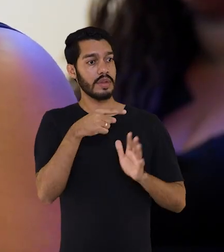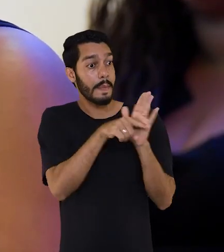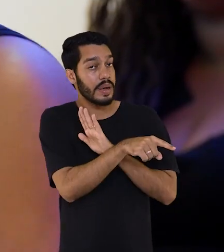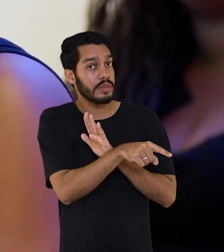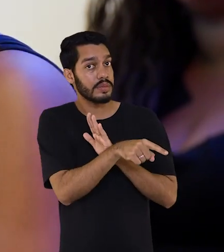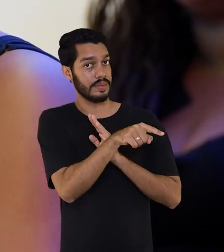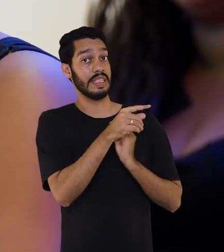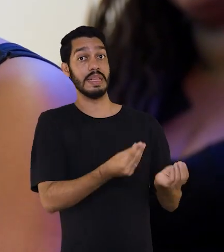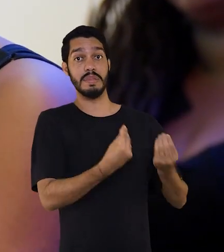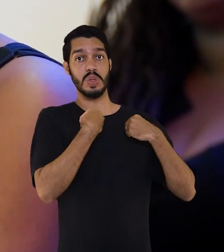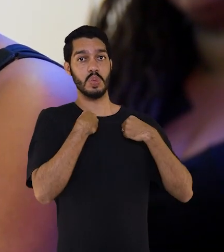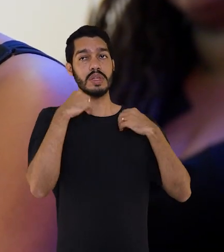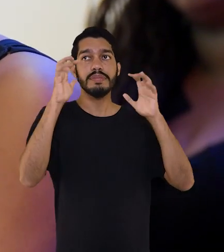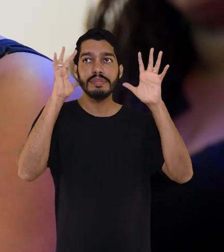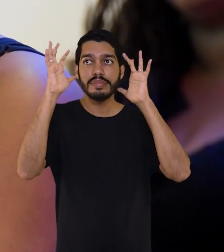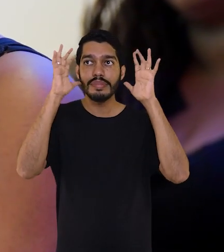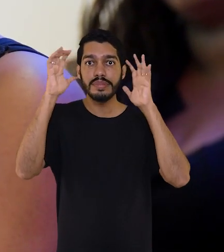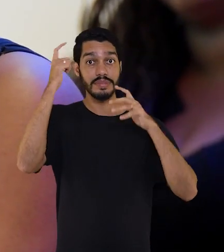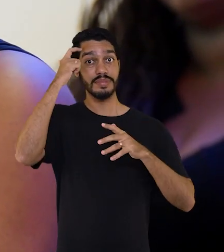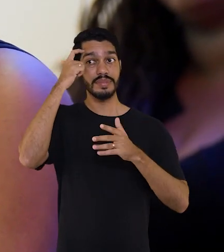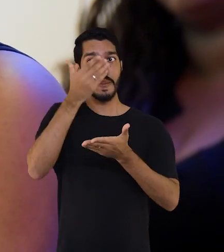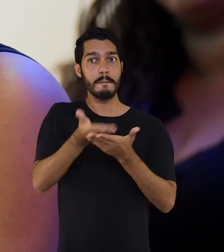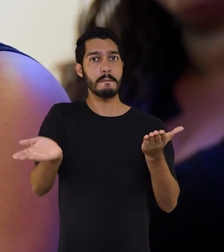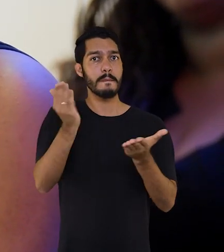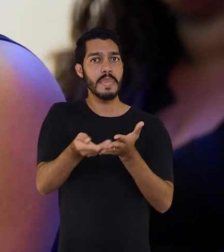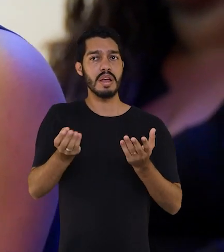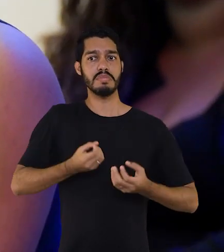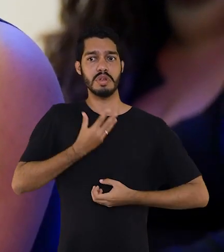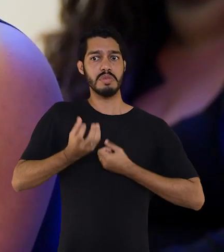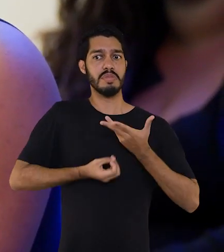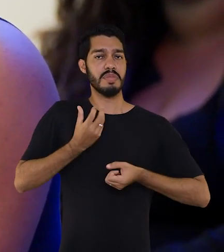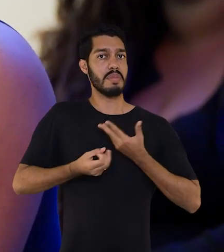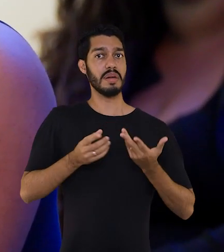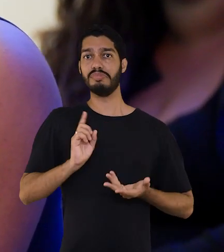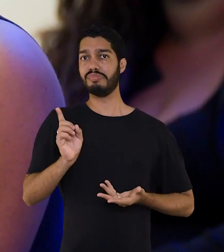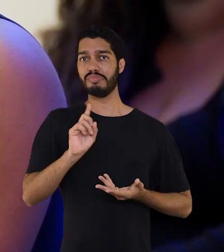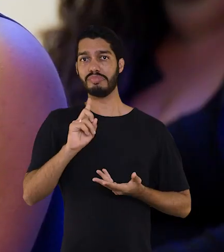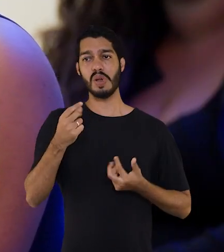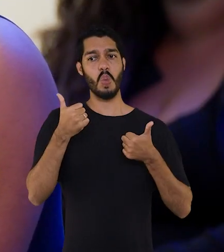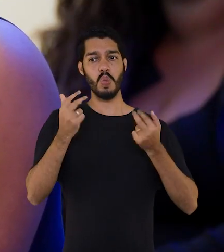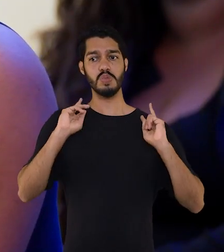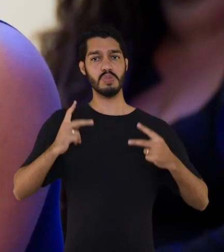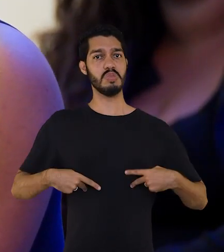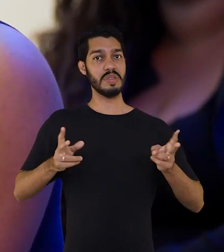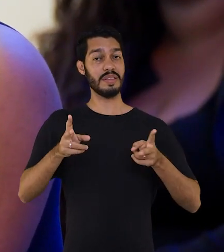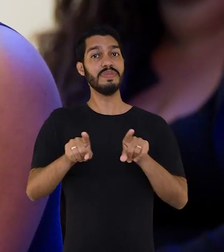assado. E aí eu acho que me ajuda a não perder minha criatividade, essa parte humana,